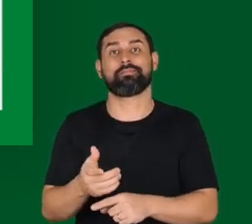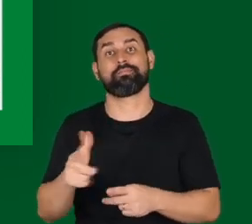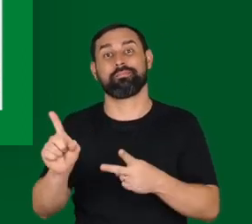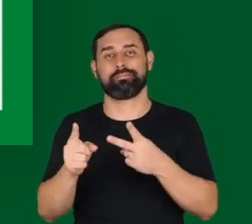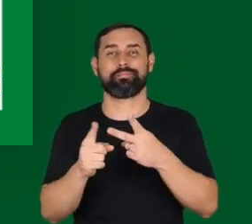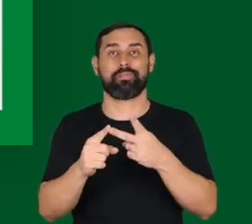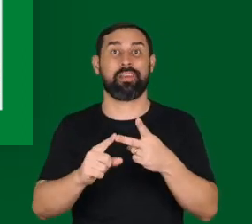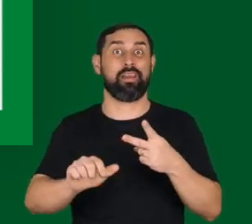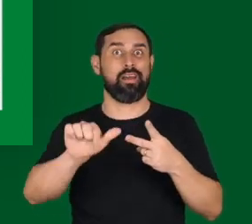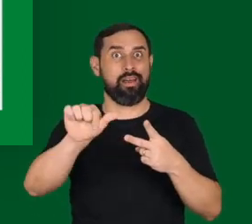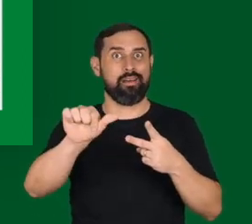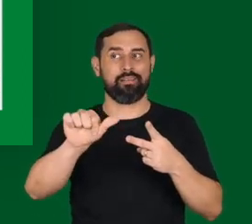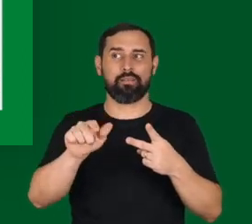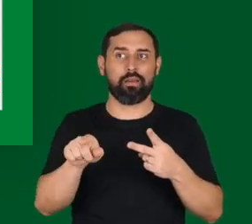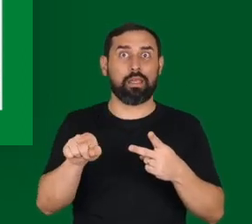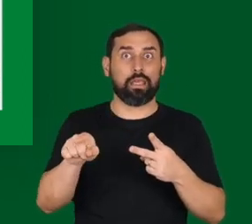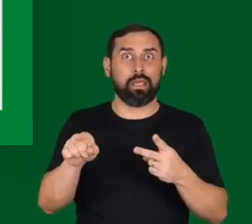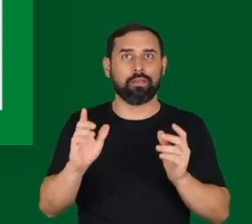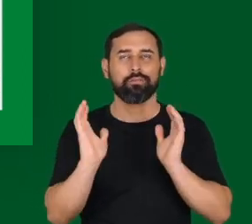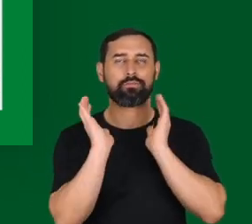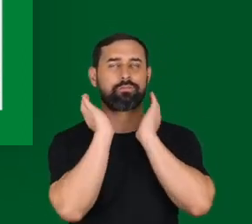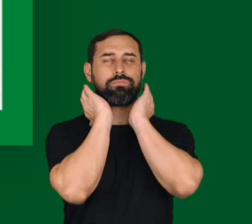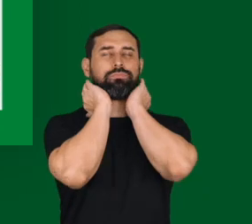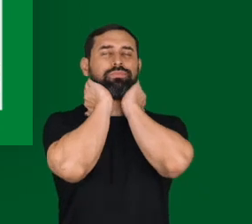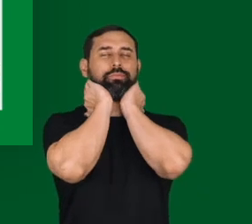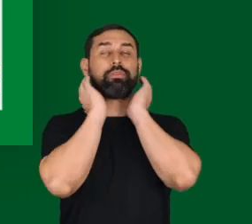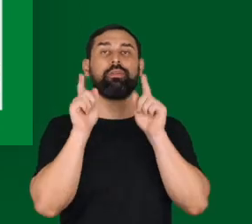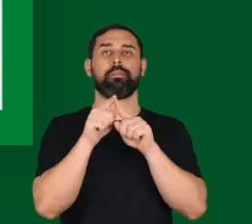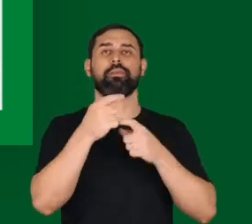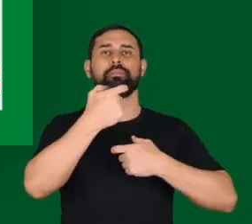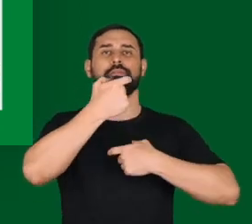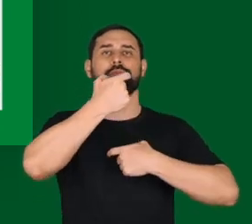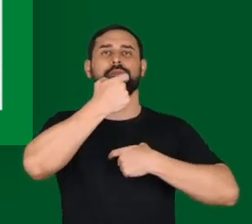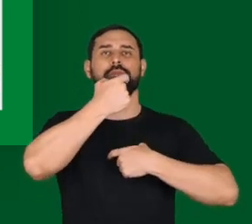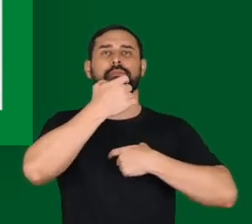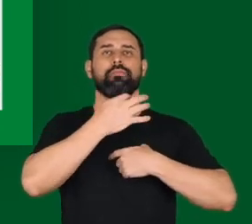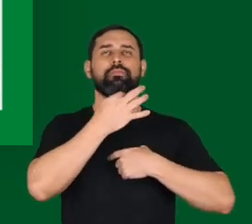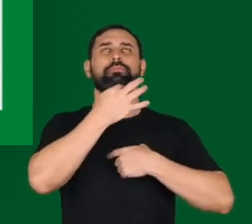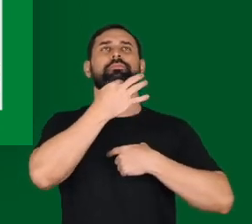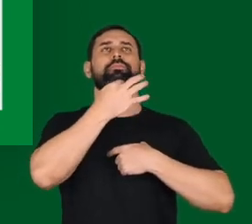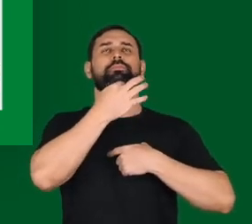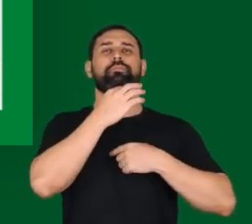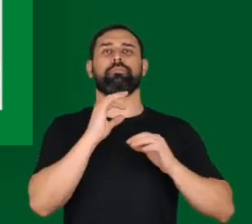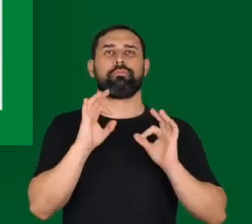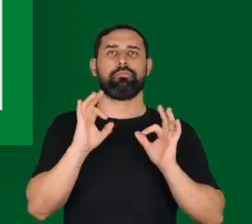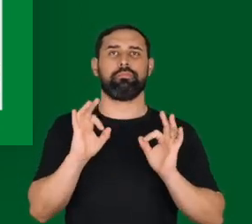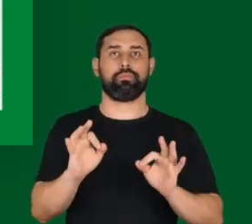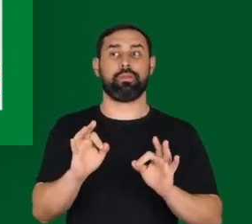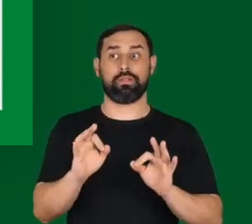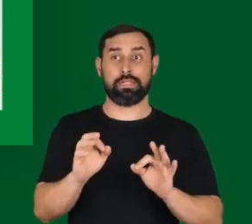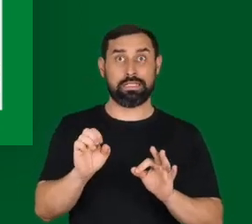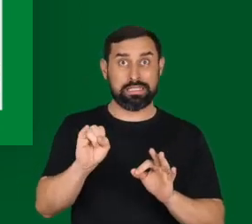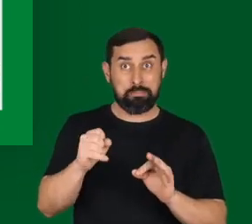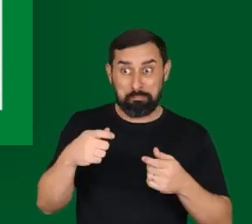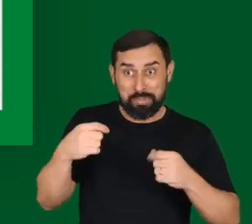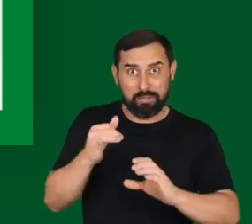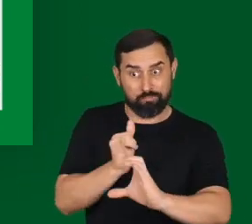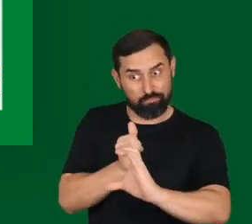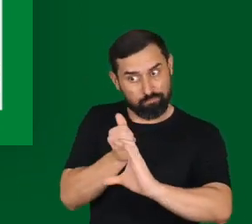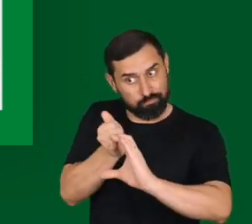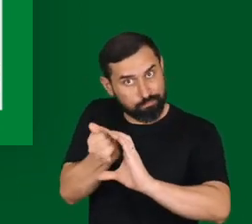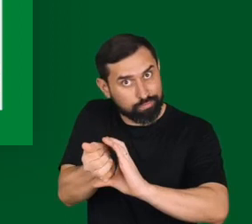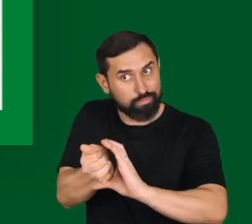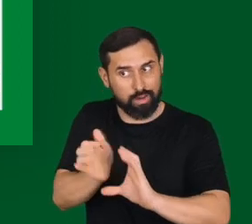A, que é onde eu vou estabilizar a cervical, colocar o colar cervical, deixar a via aérea pérvia, né?